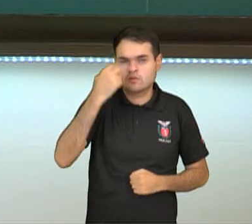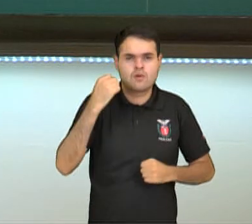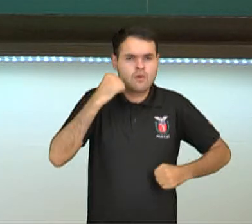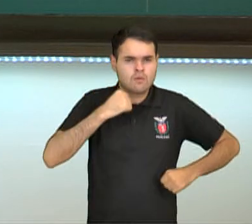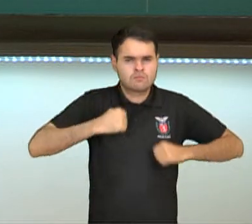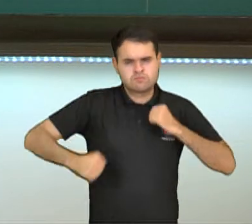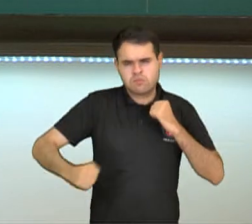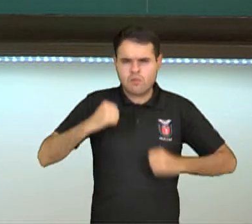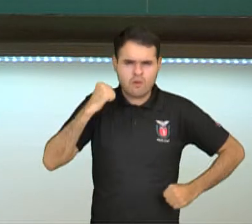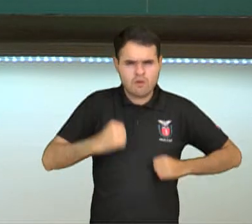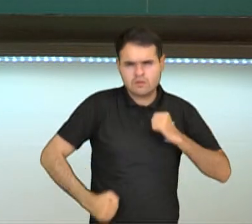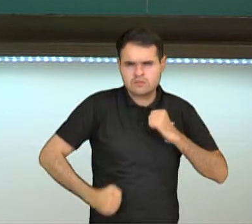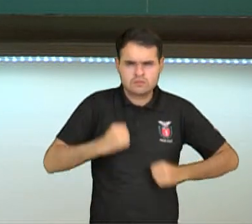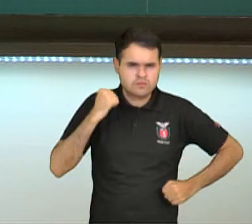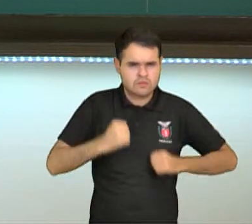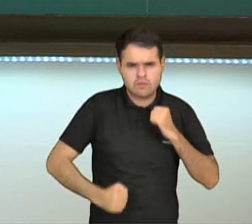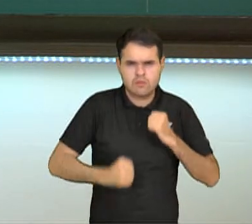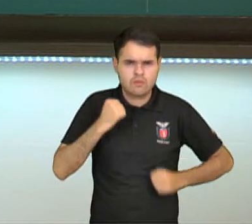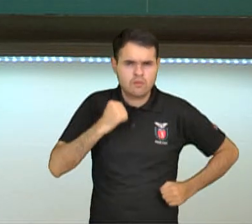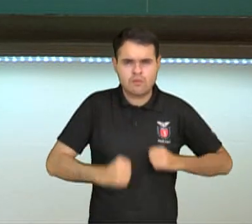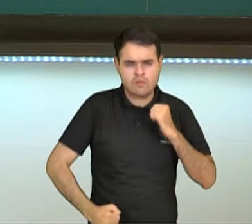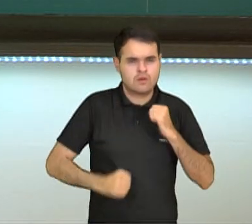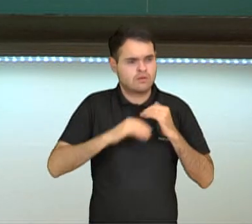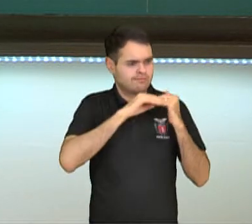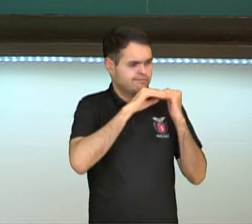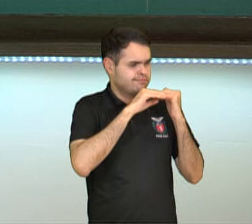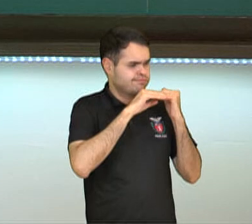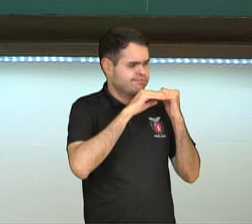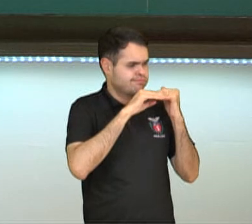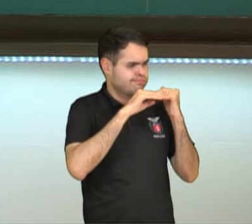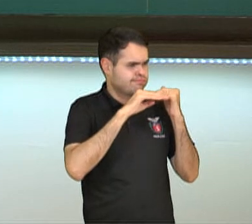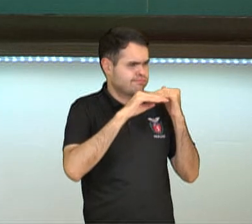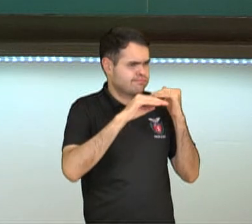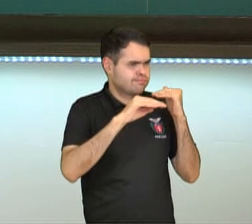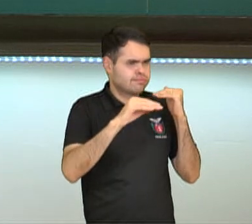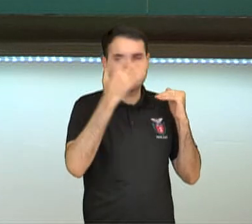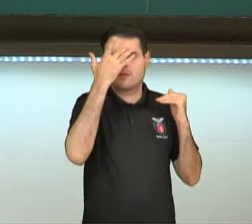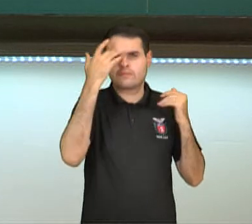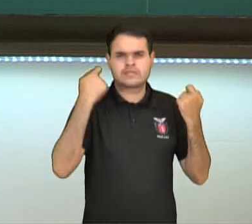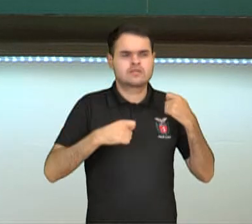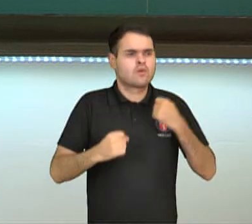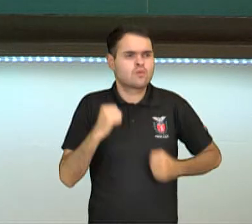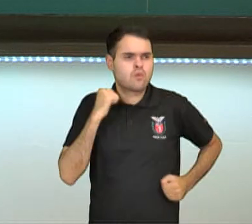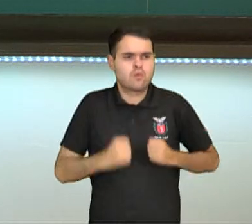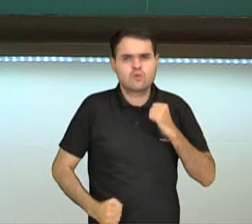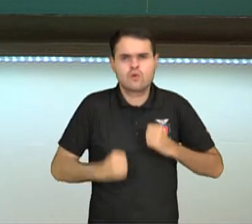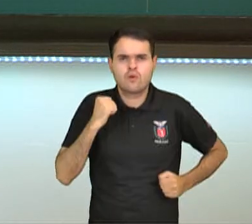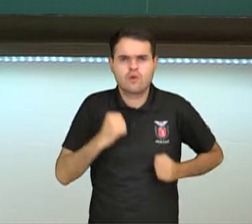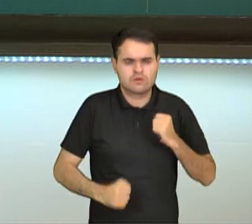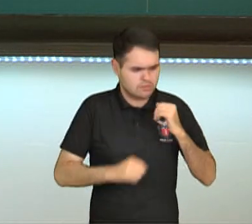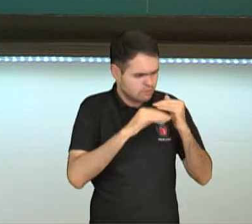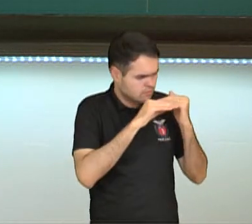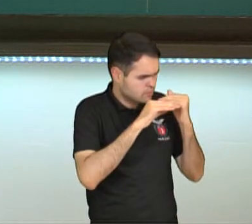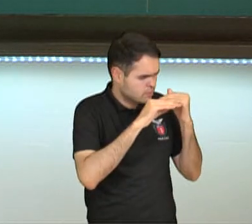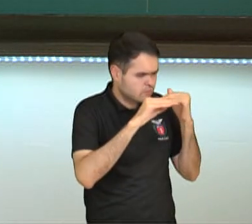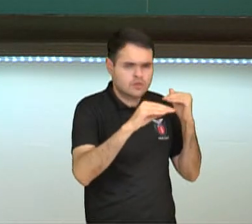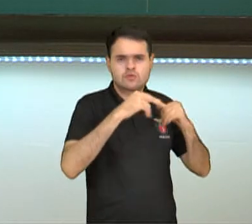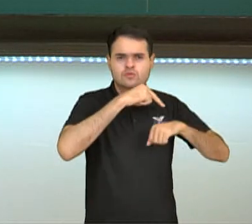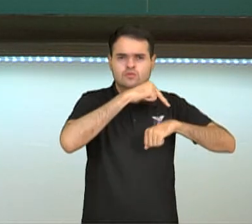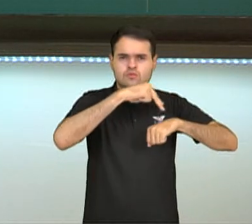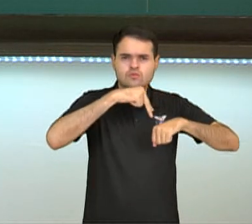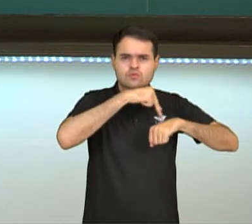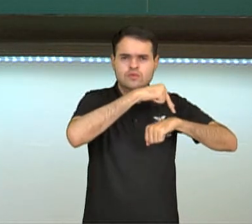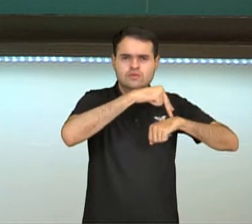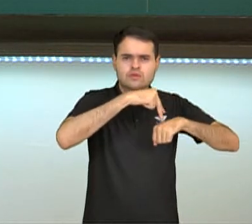de maratona, ele tem que manter esse movimento de corrida por 2 horas